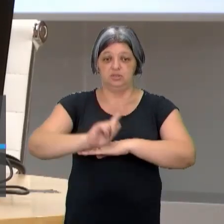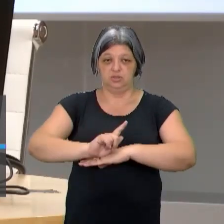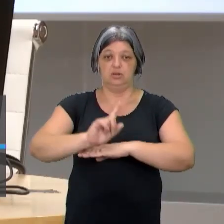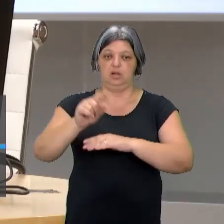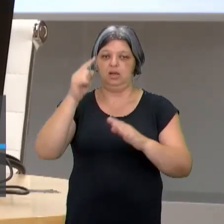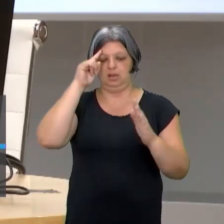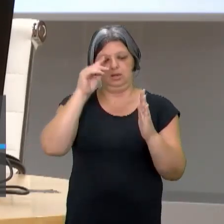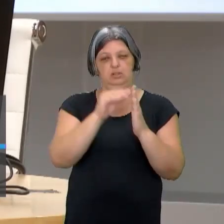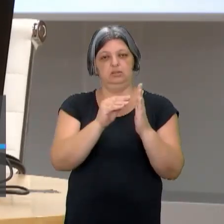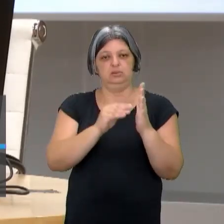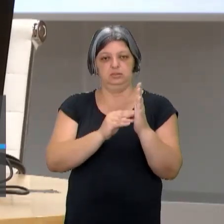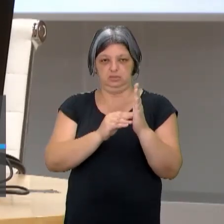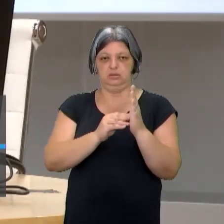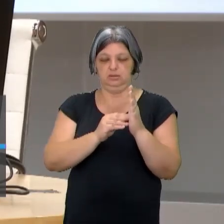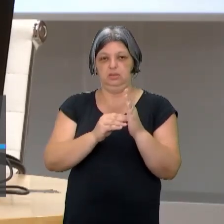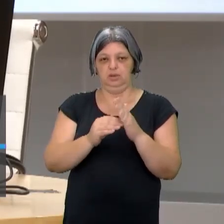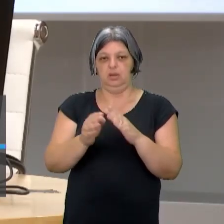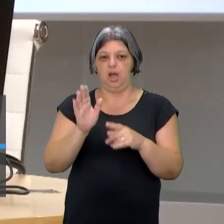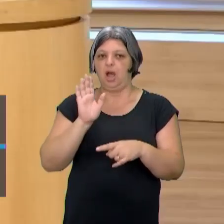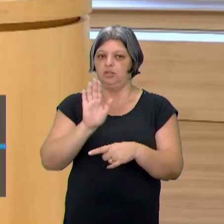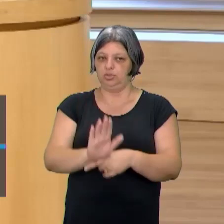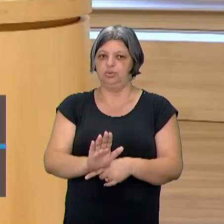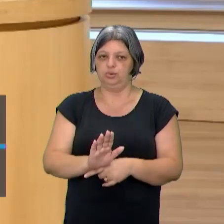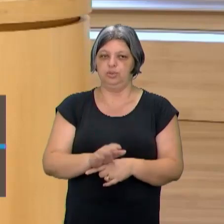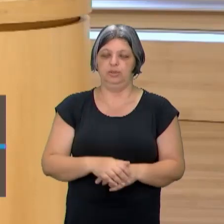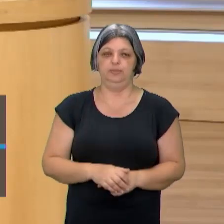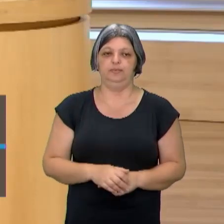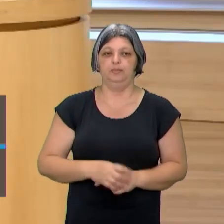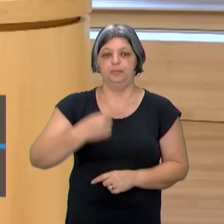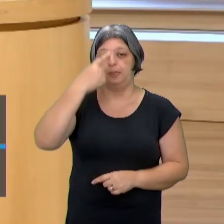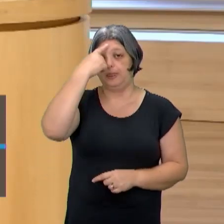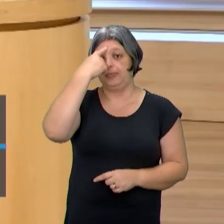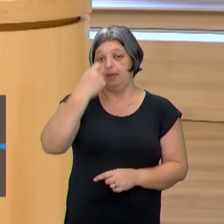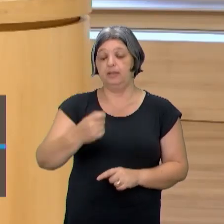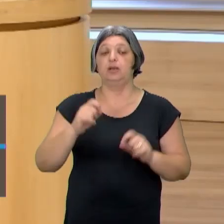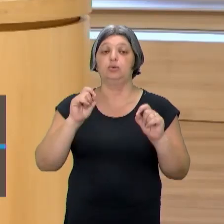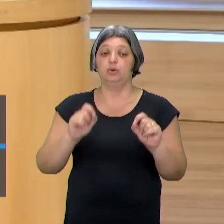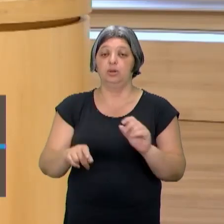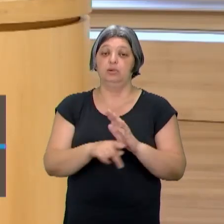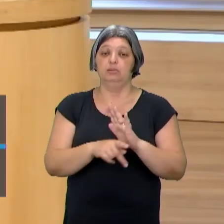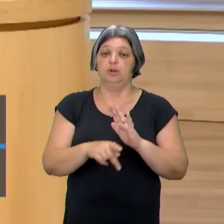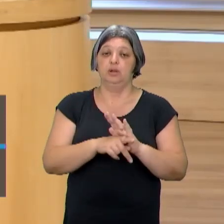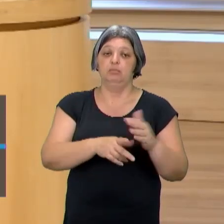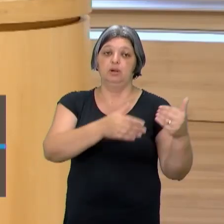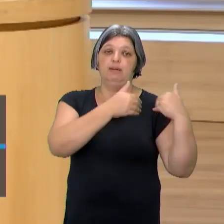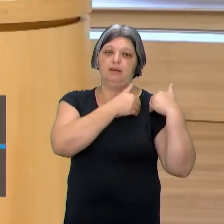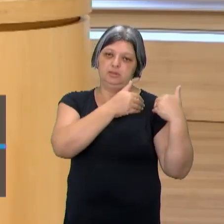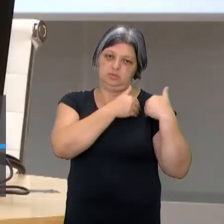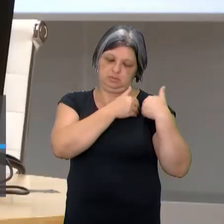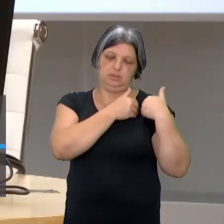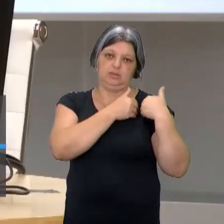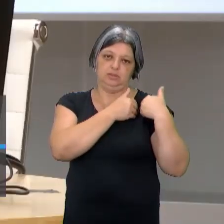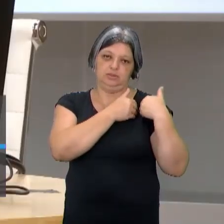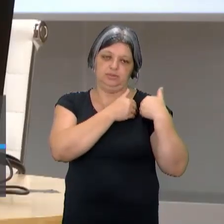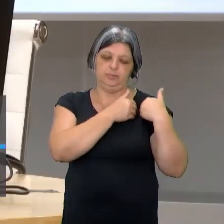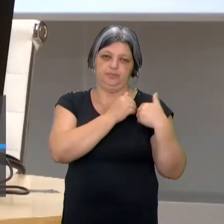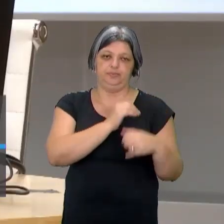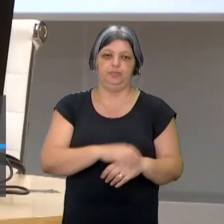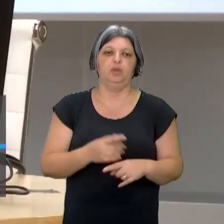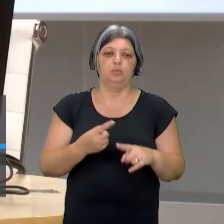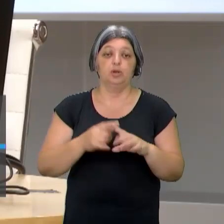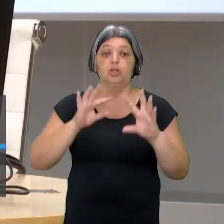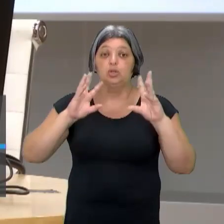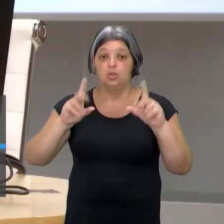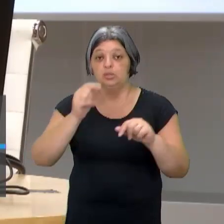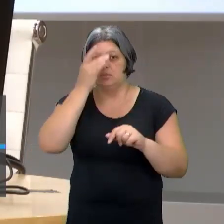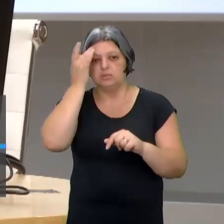ajuda bastante, como a Débora comentou, na ideia da corresponsabilidade, certo? Na premissa da corresponsabilidade, porque aí todo mundo